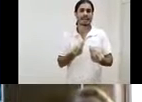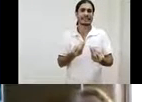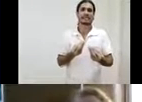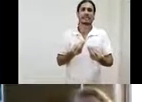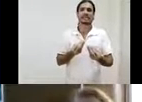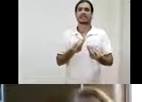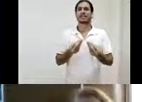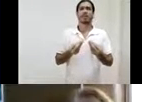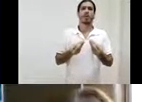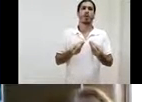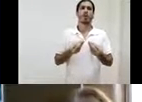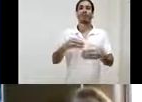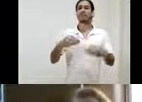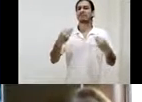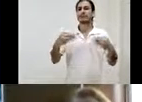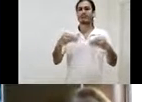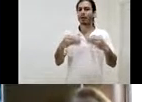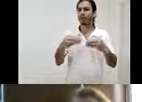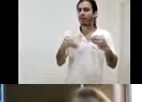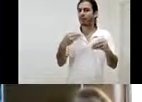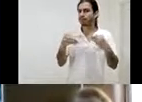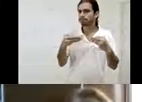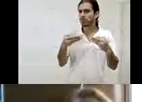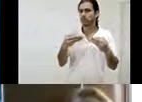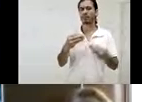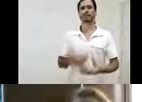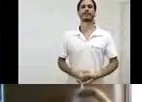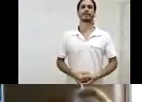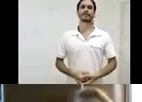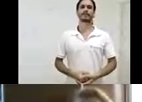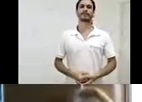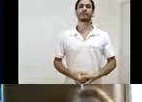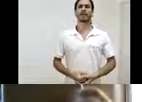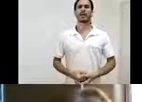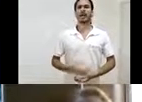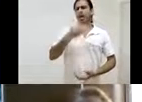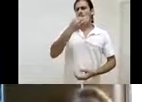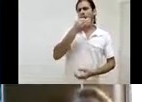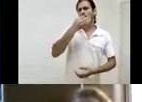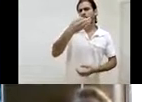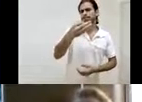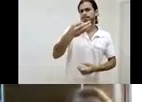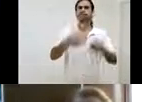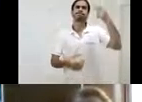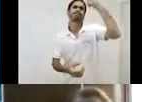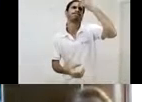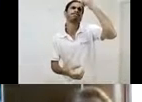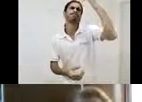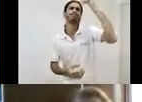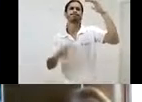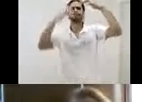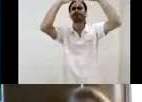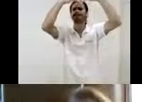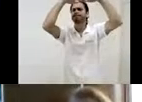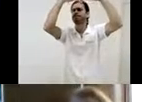daquele que fala, daquele, por meio da sua opinião, da sua razão, por meio do modo da